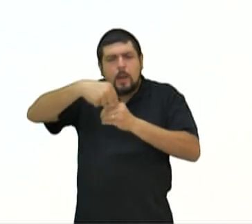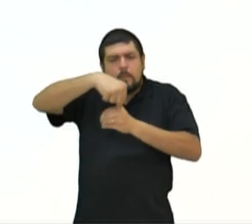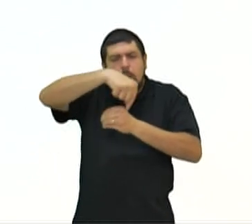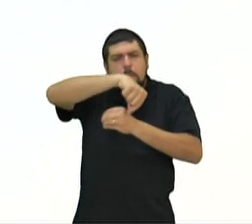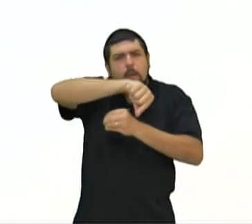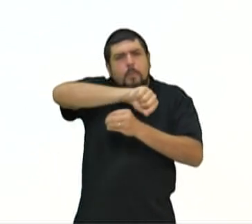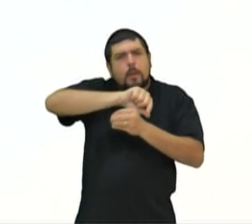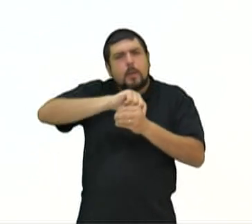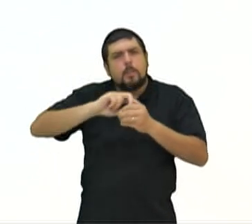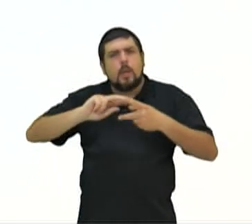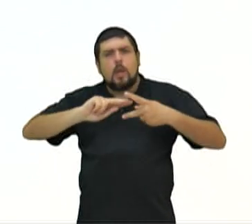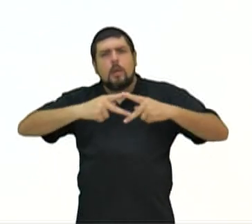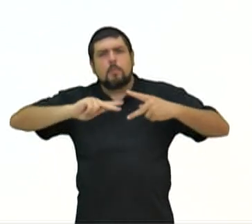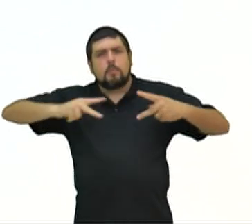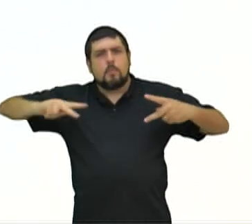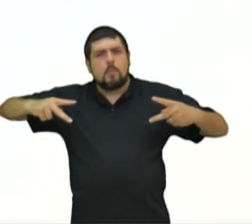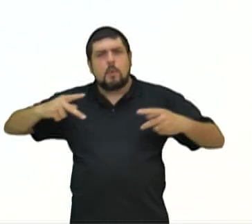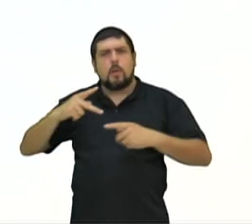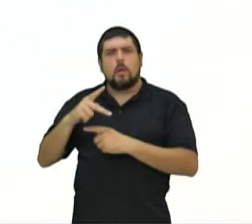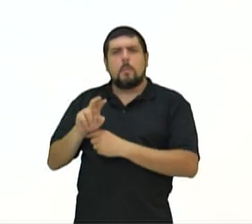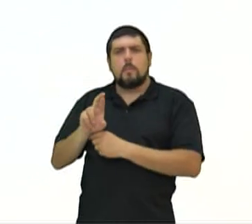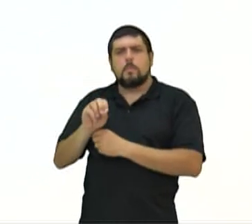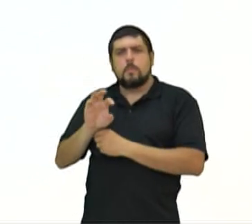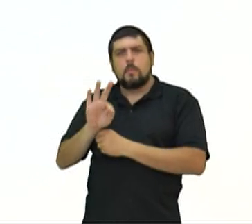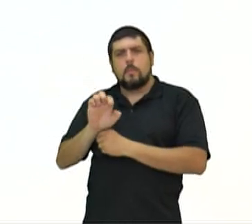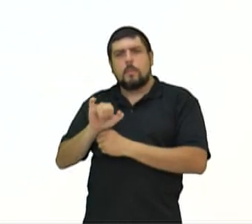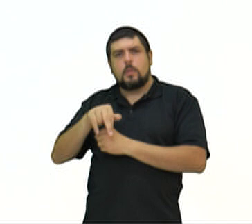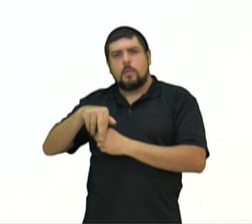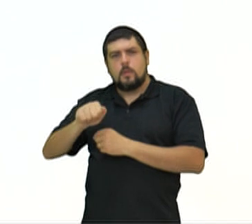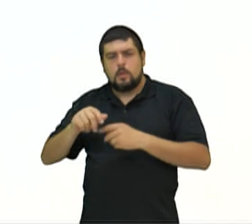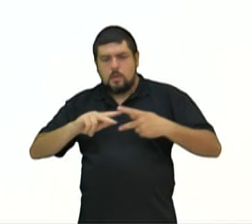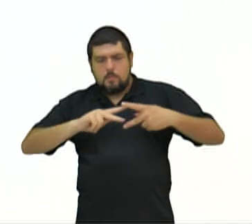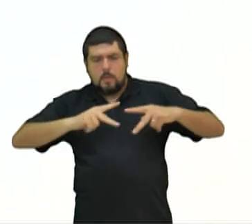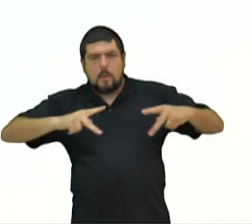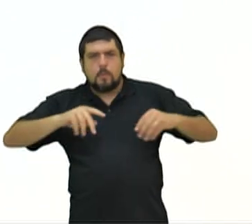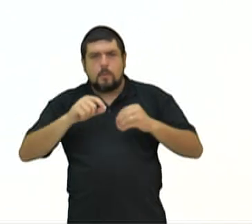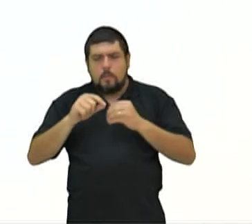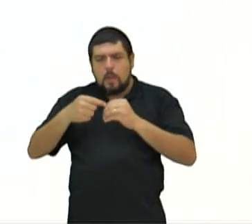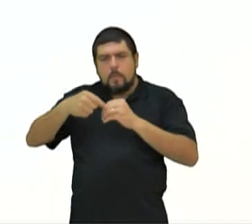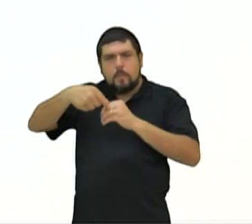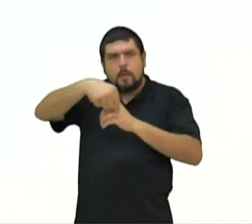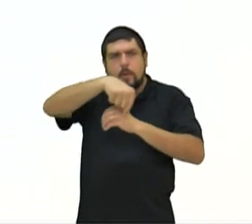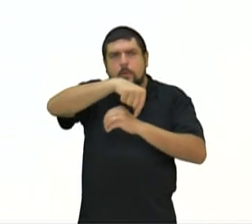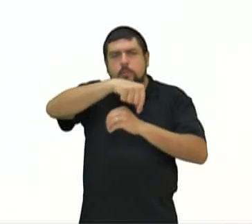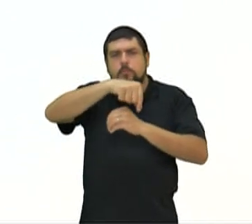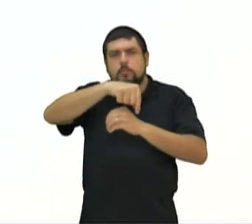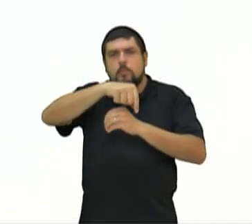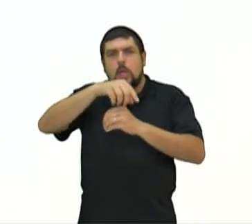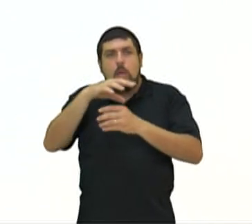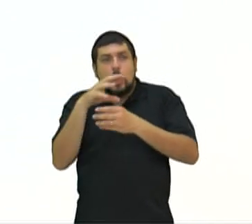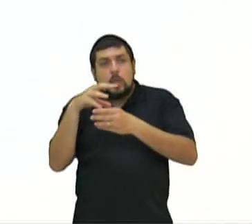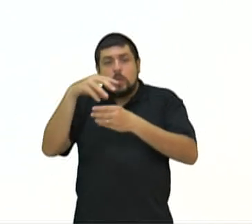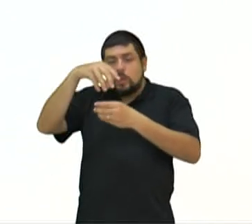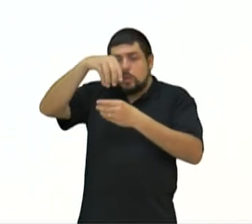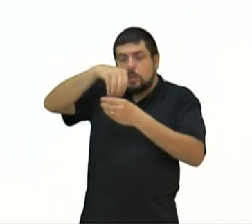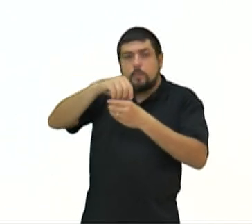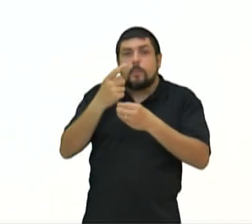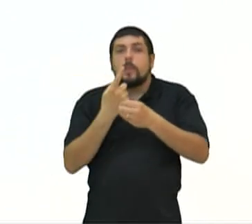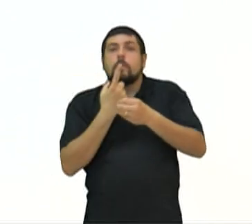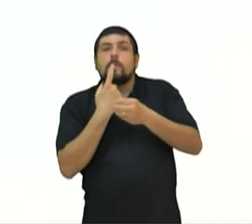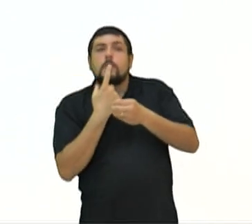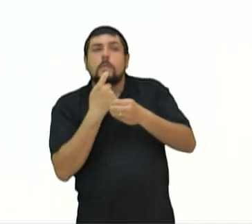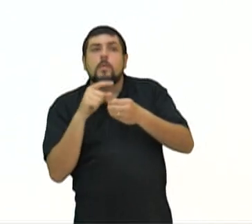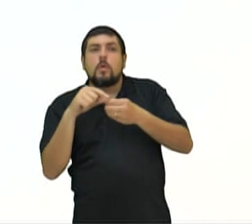dele, tá? Então, este é o vírus da AIDS e aqui em vermelhinho é o material genético desse